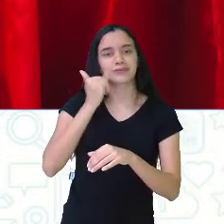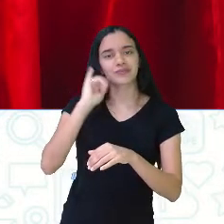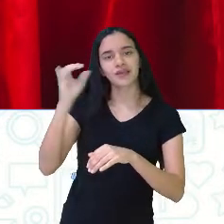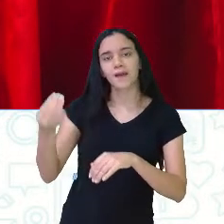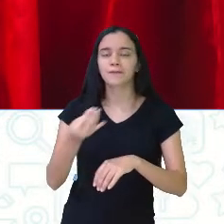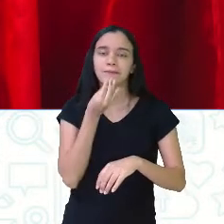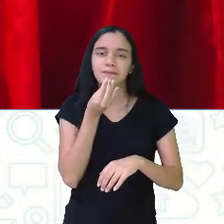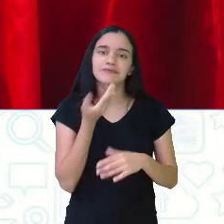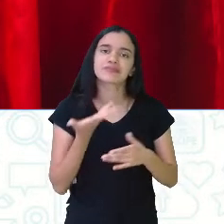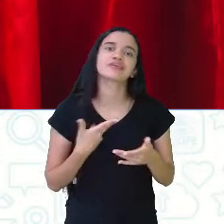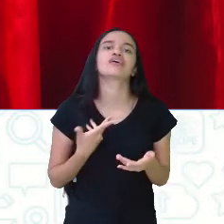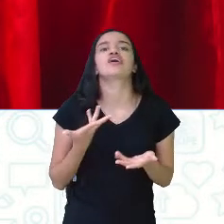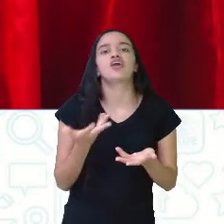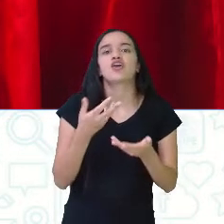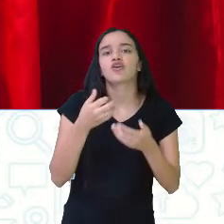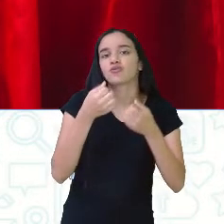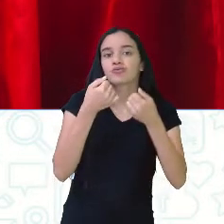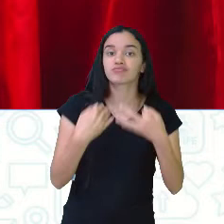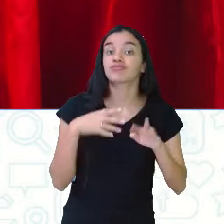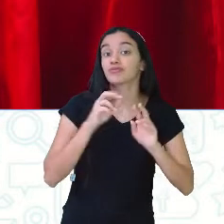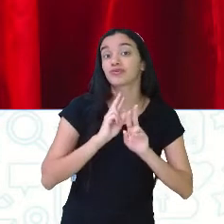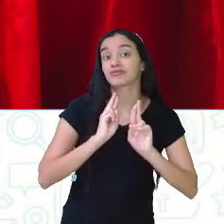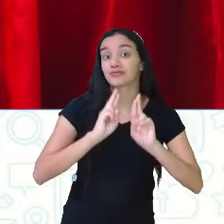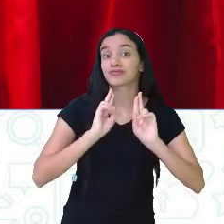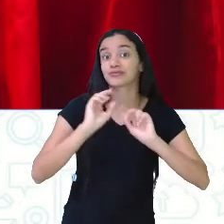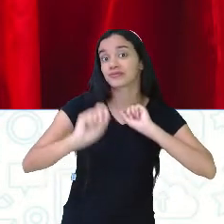eu que escrevi, eu já vou falar também o que é que eu estava esperando.